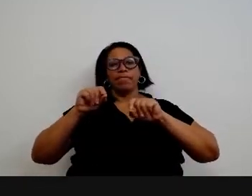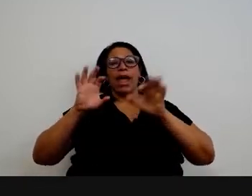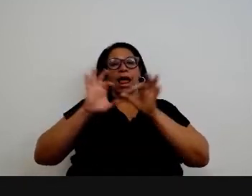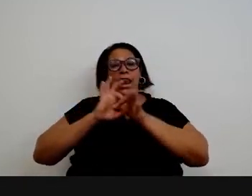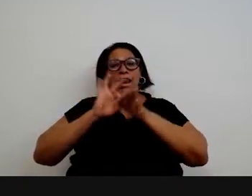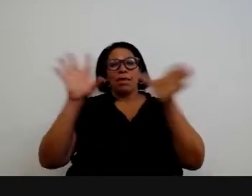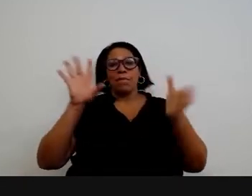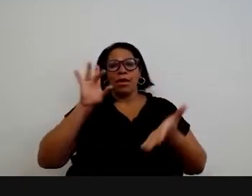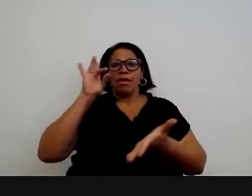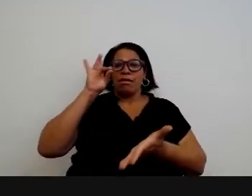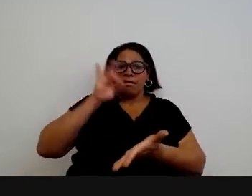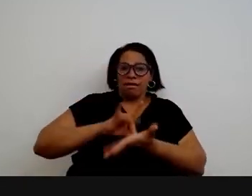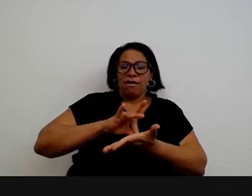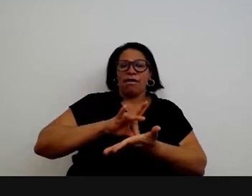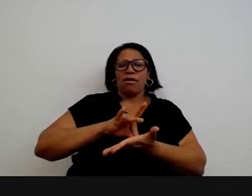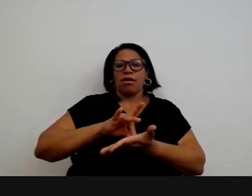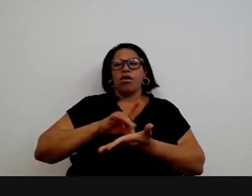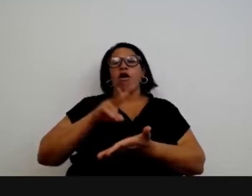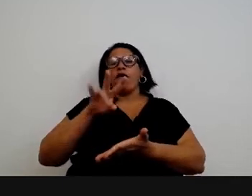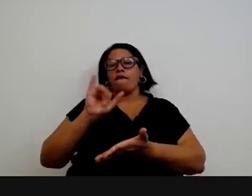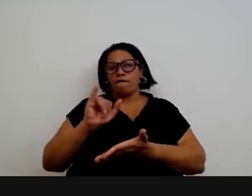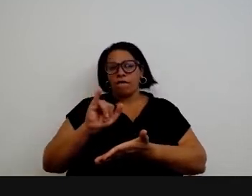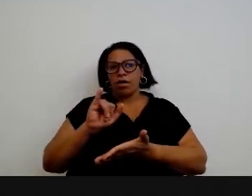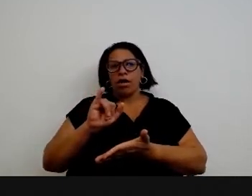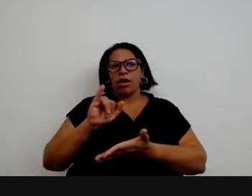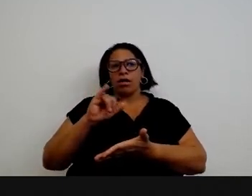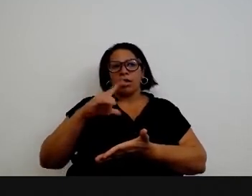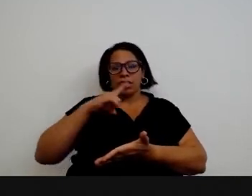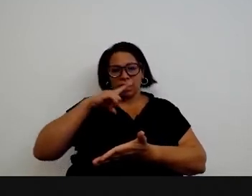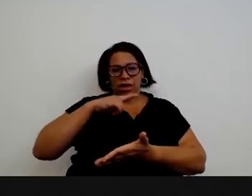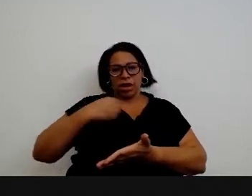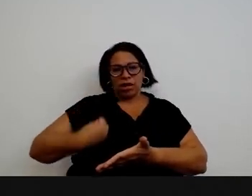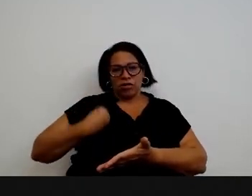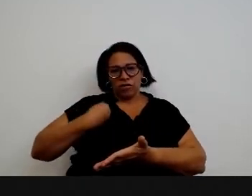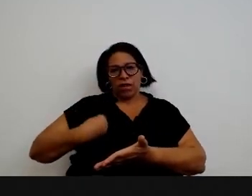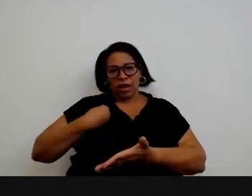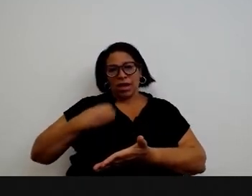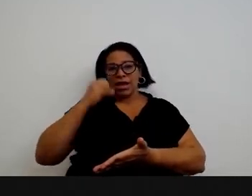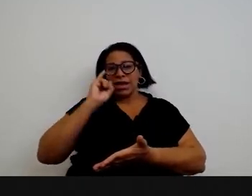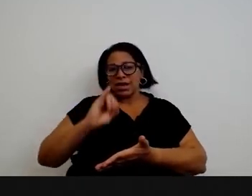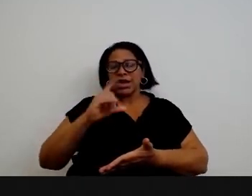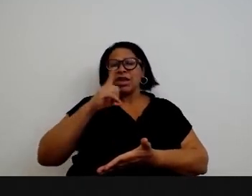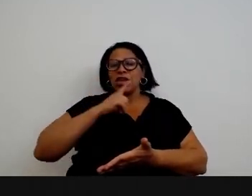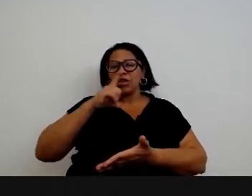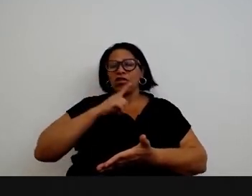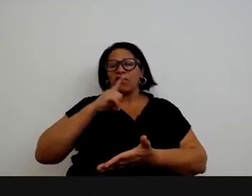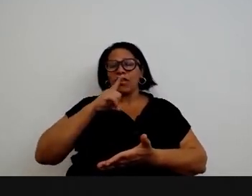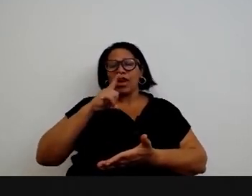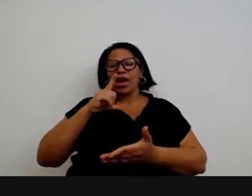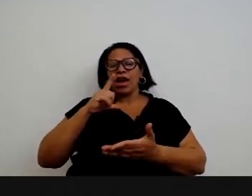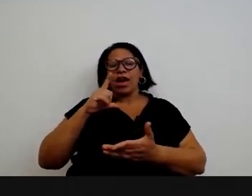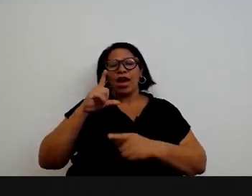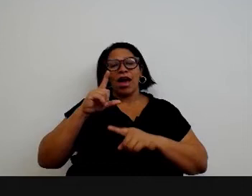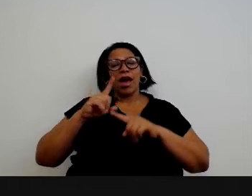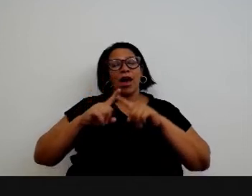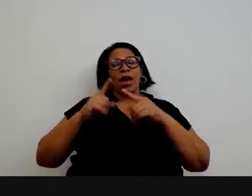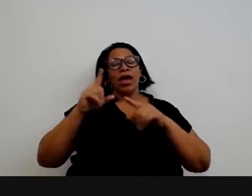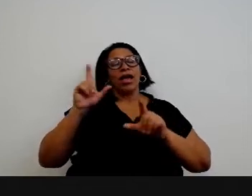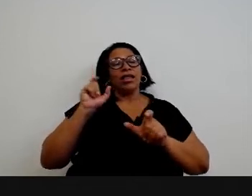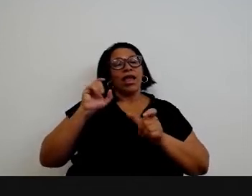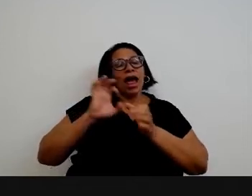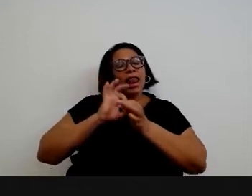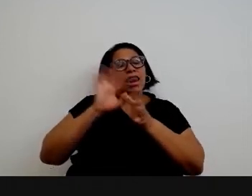a democracia verdadeira só vai existir quando tivermos uma máquina de democracia. E a máquina